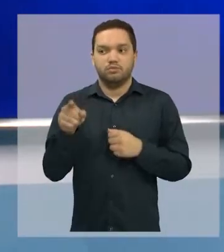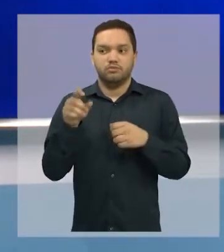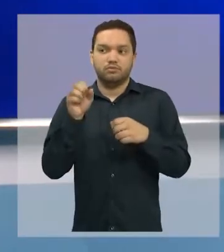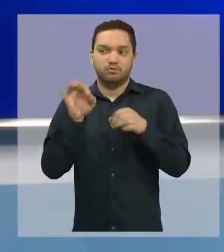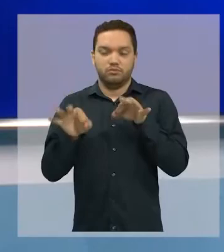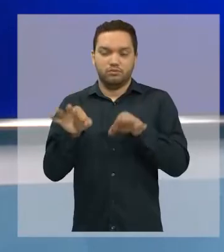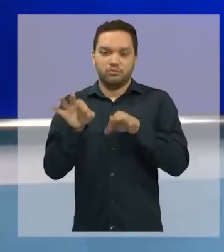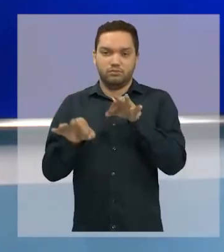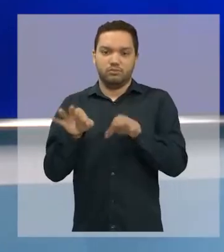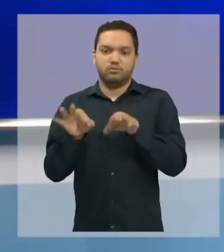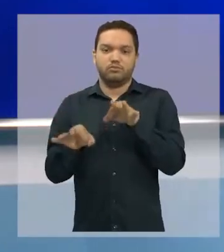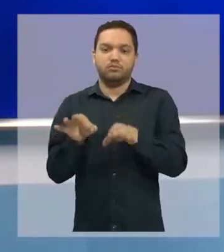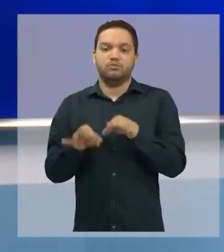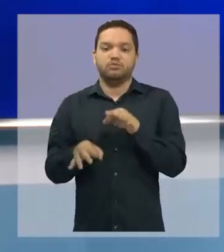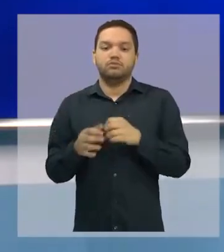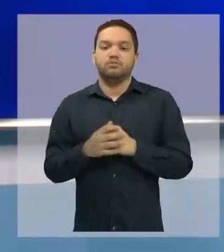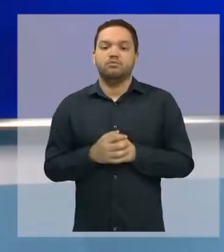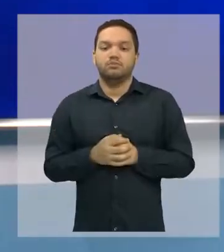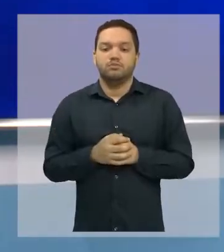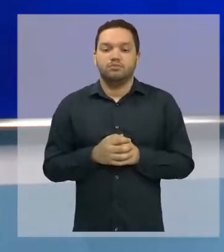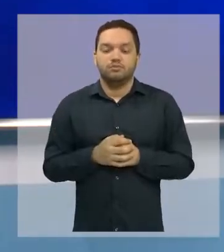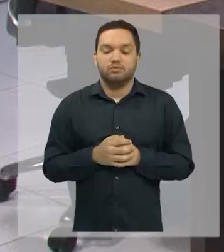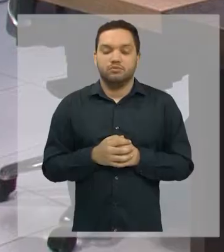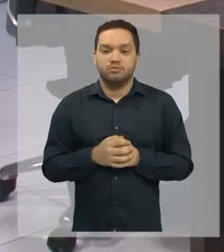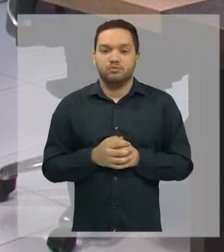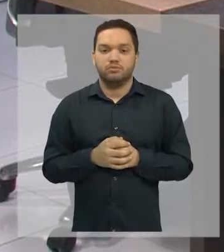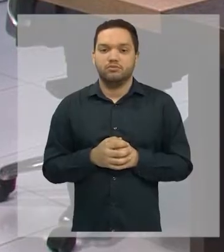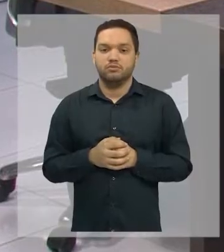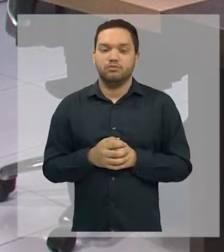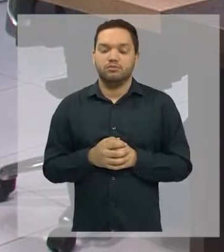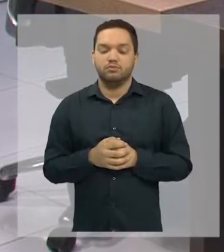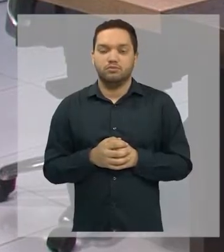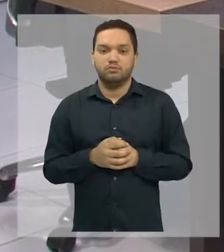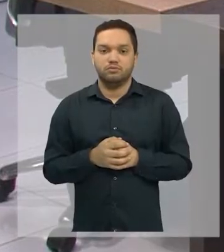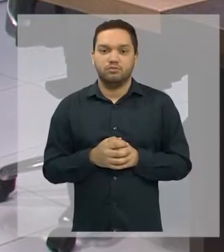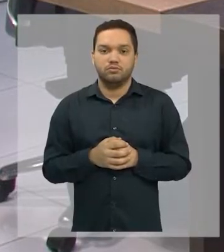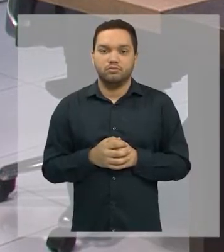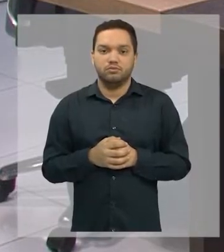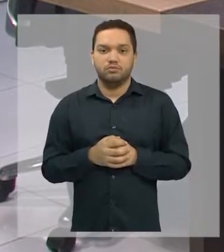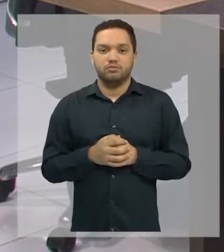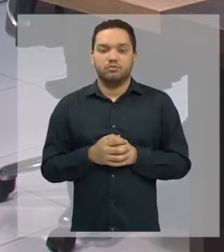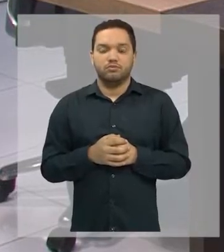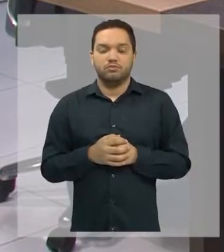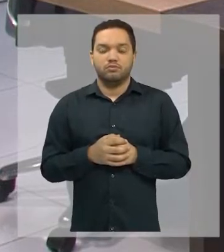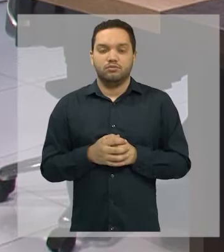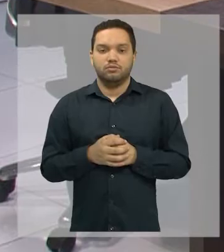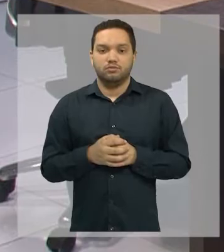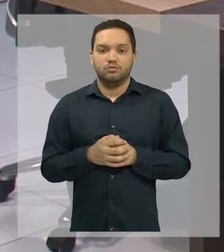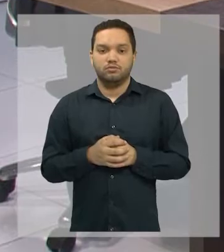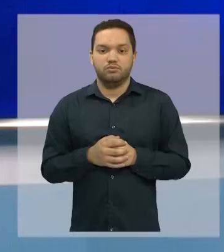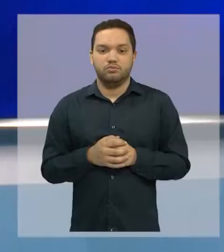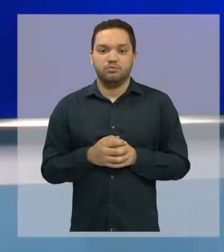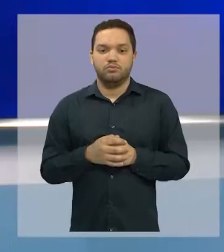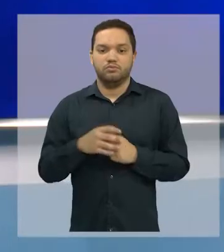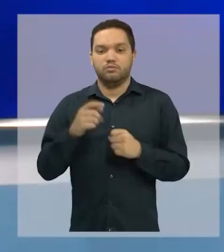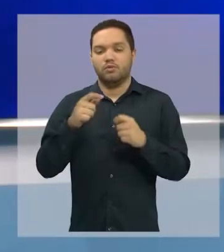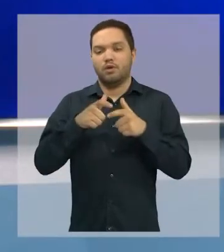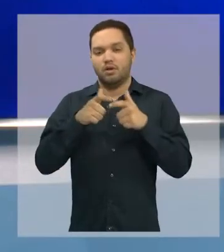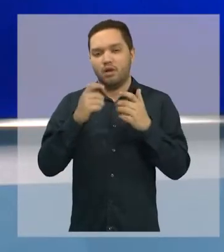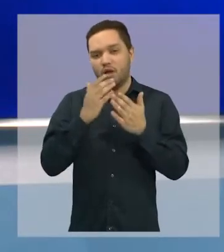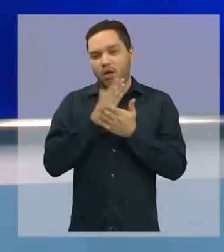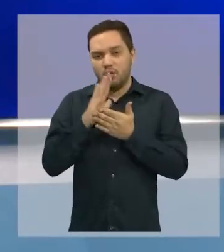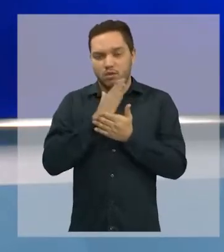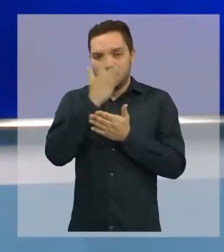essas entregas aqui, a gente menciona aqui. Outra coisa é parte da